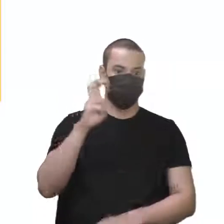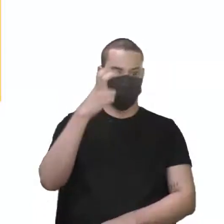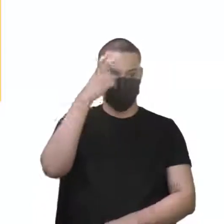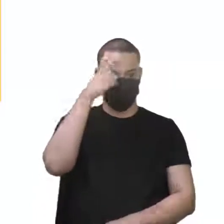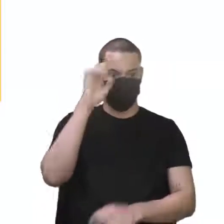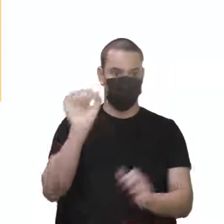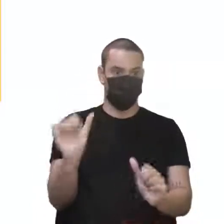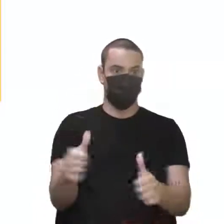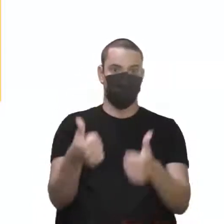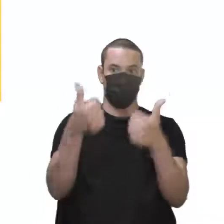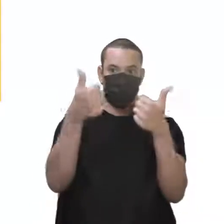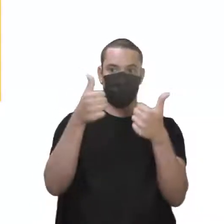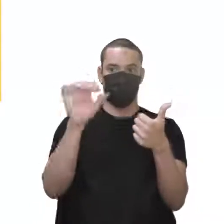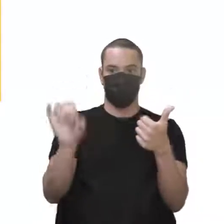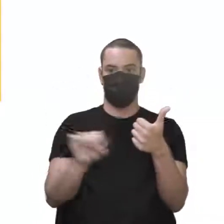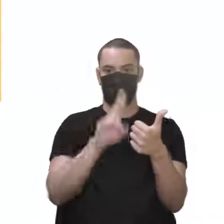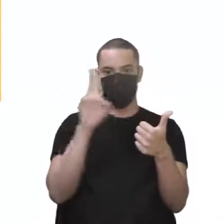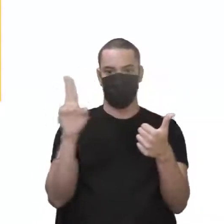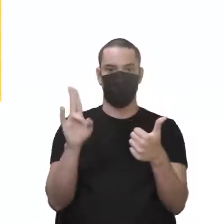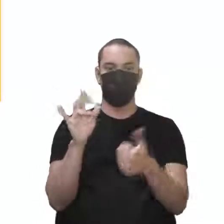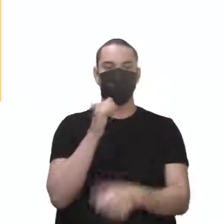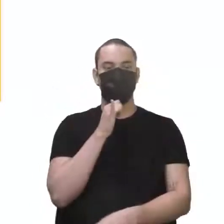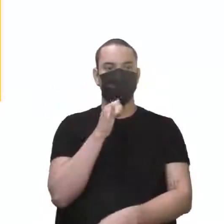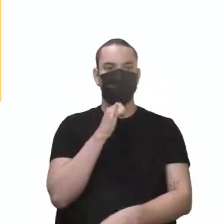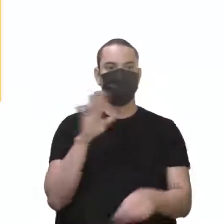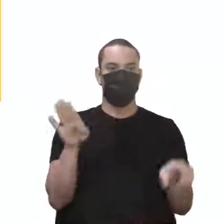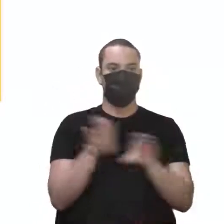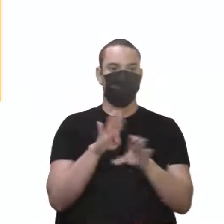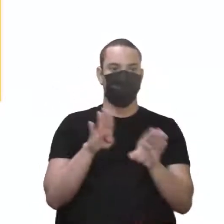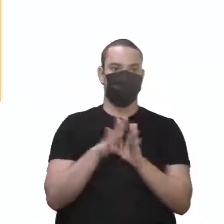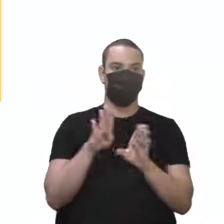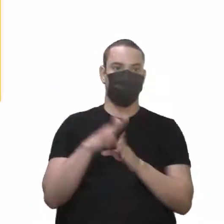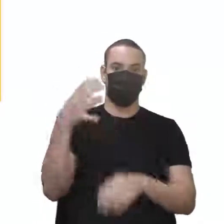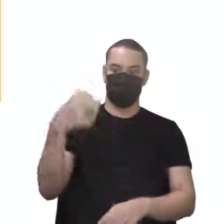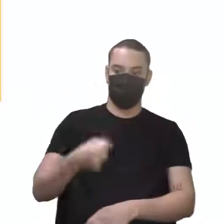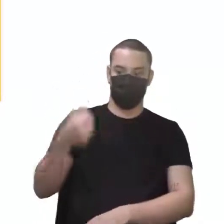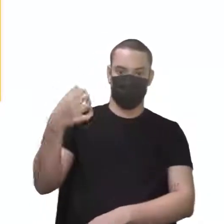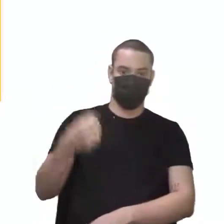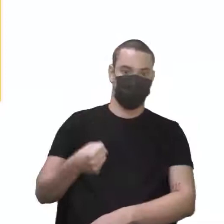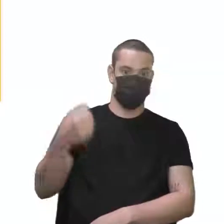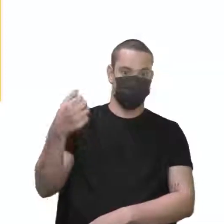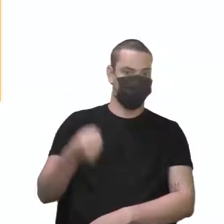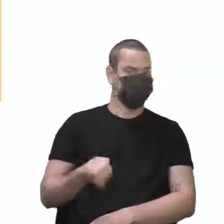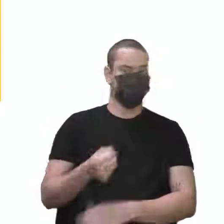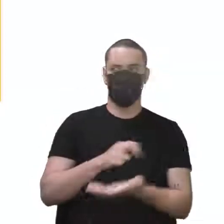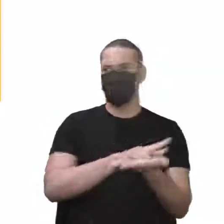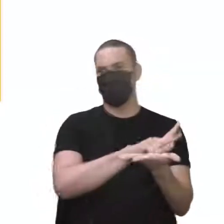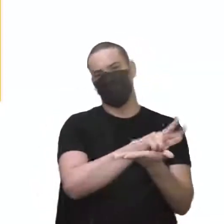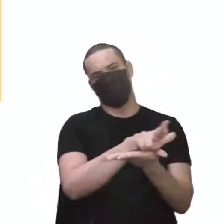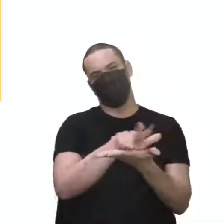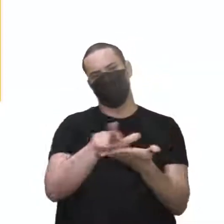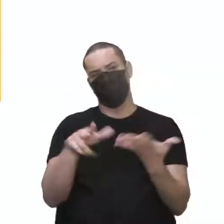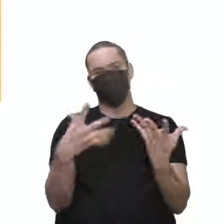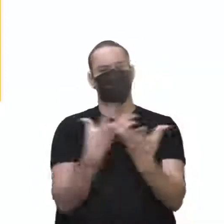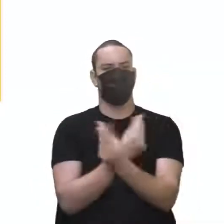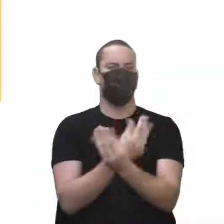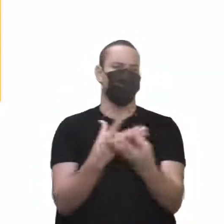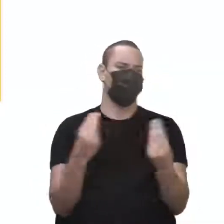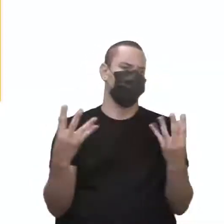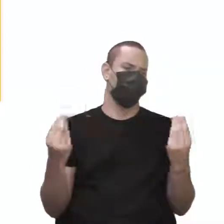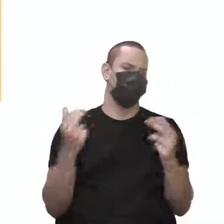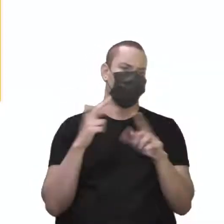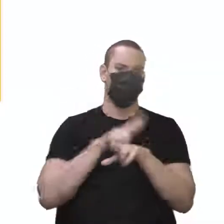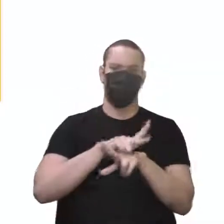para melhoramento, ou melhoramento, por exemplo, na produção leiteira, tá? Enfim, gente, é tanta coisa,